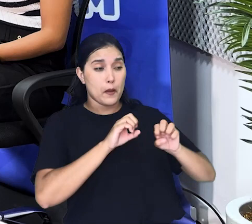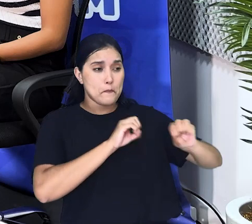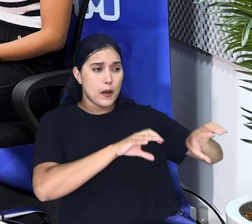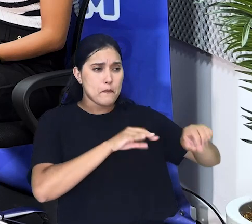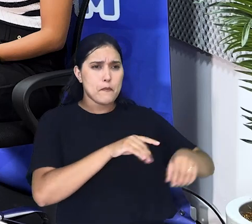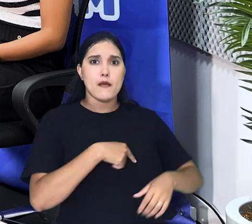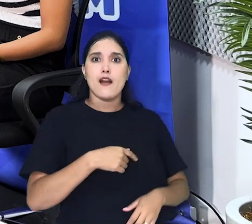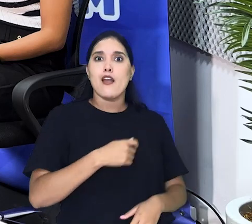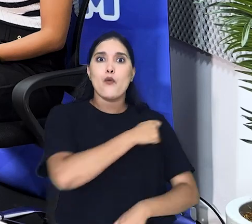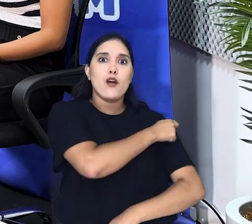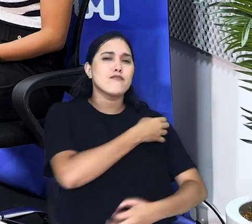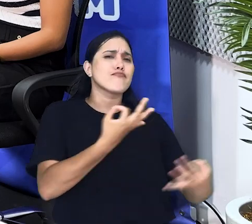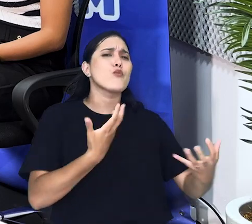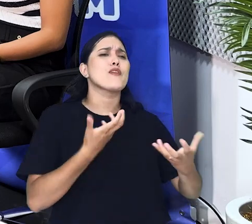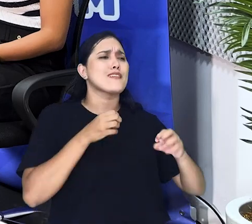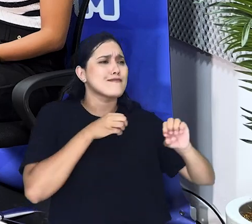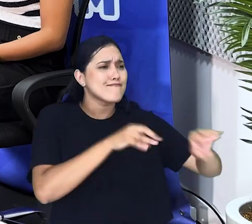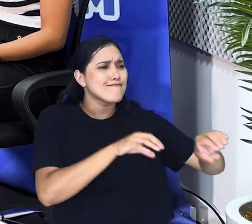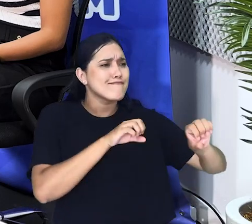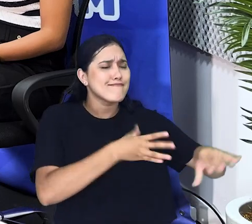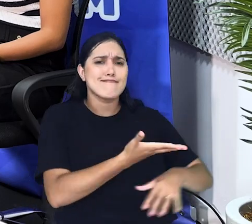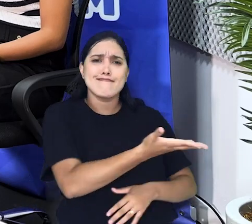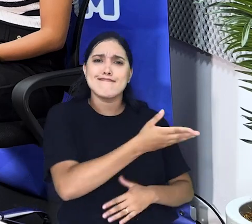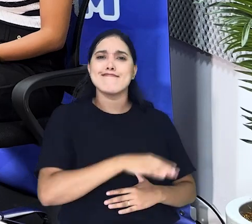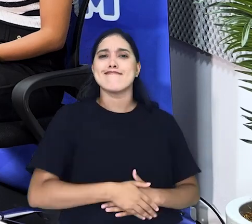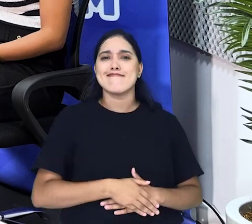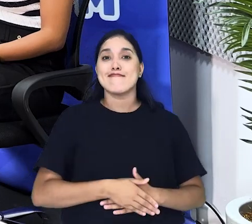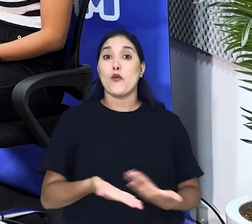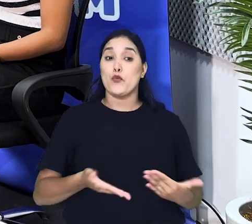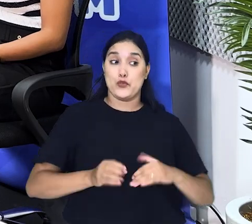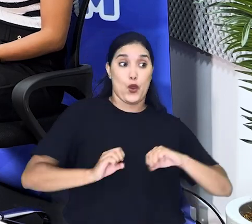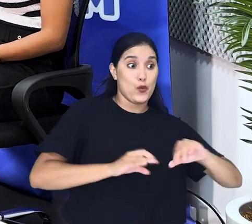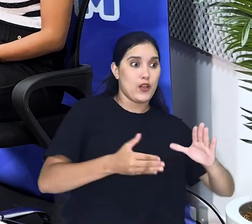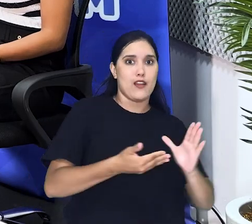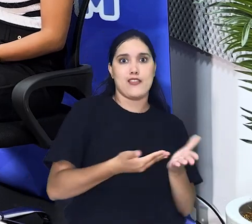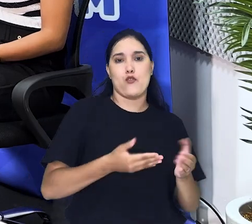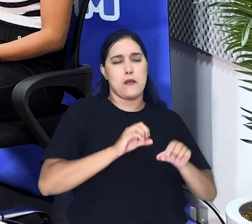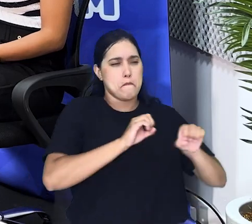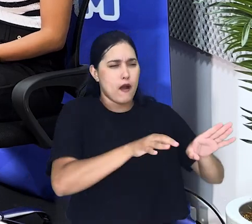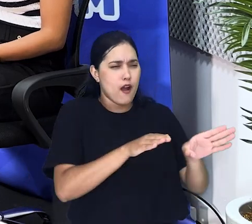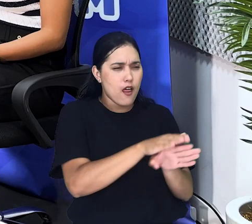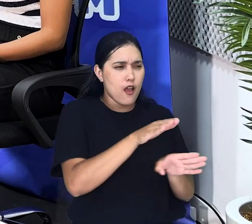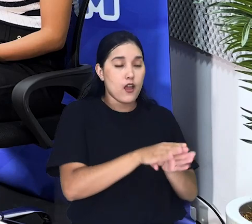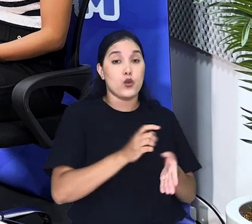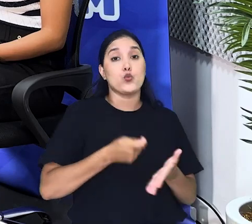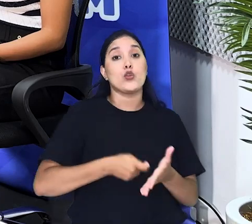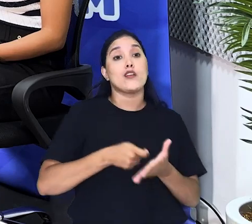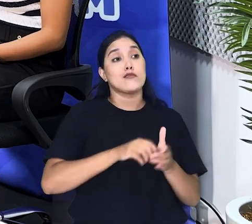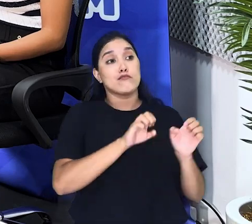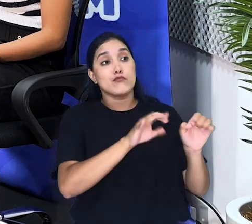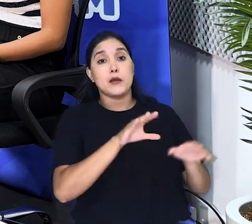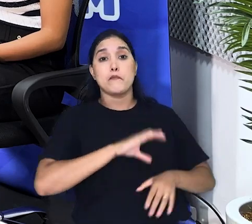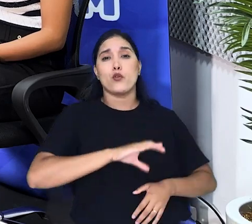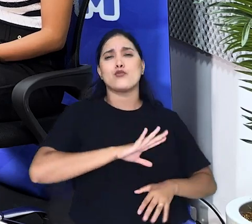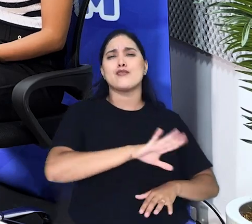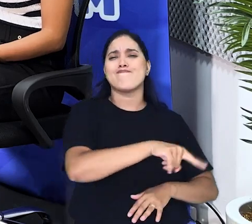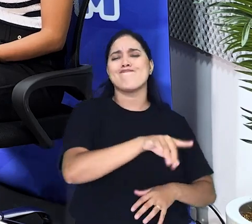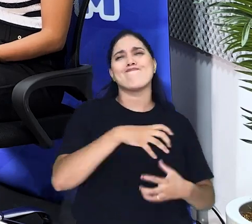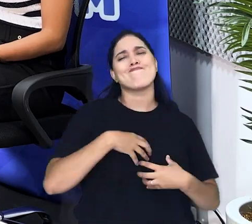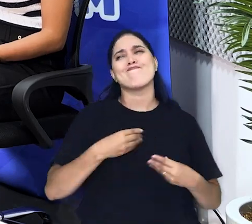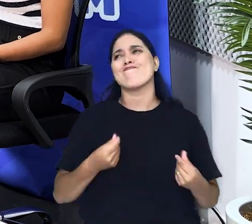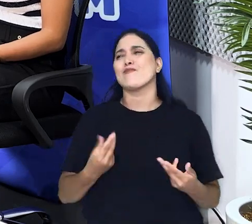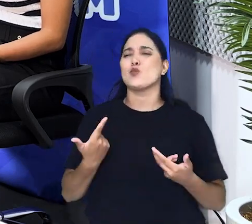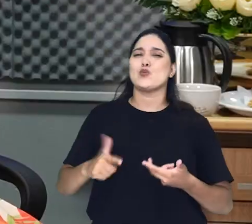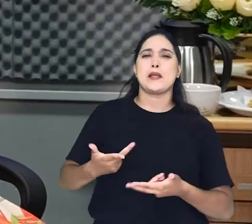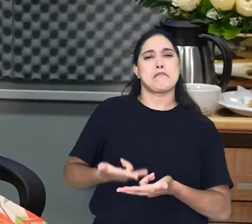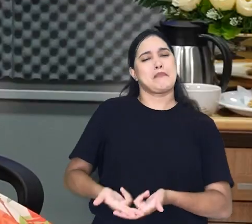o resto é só Libras, né? Um pouquinho que eu passo para ele, porque muita gente pergunta assim para mim, como é que tu aprendeu com ele? Na verdade,